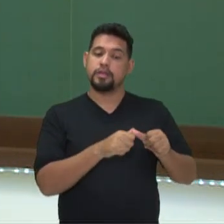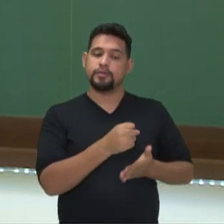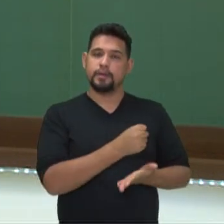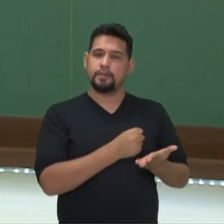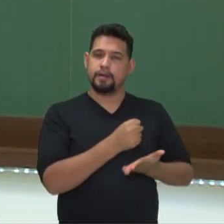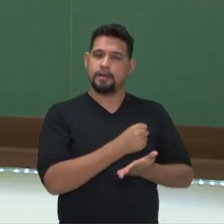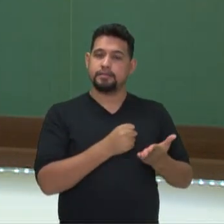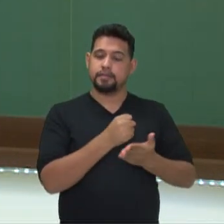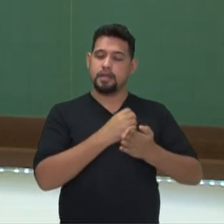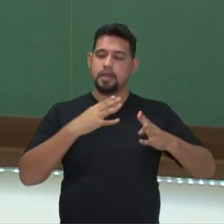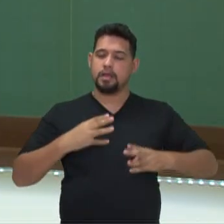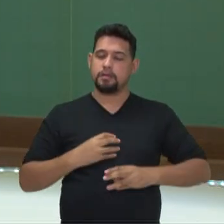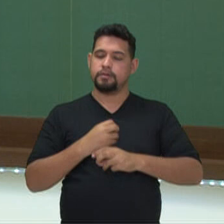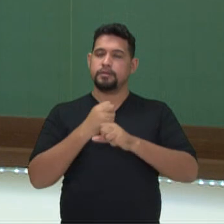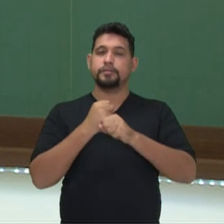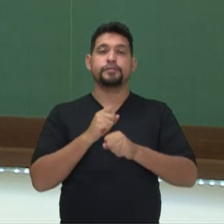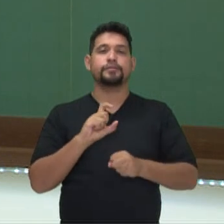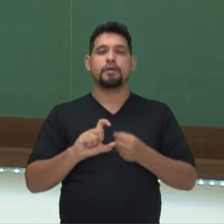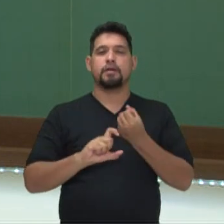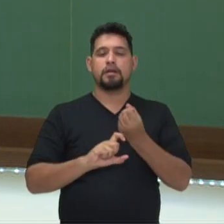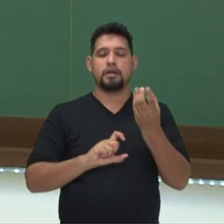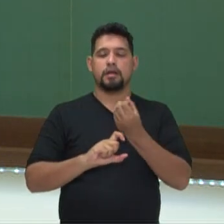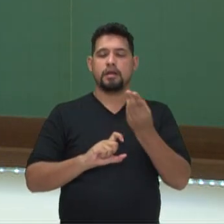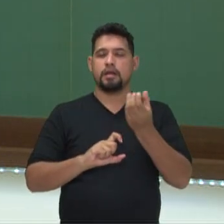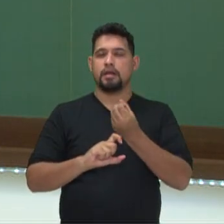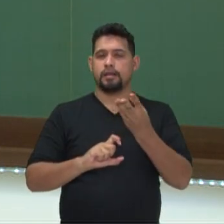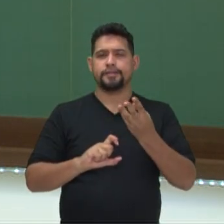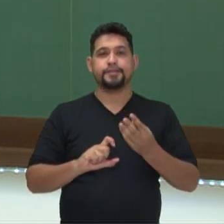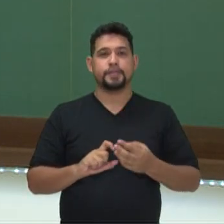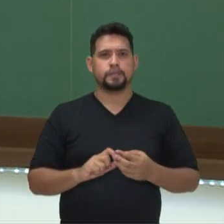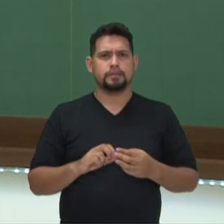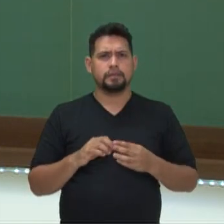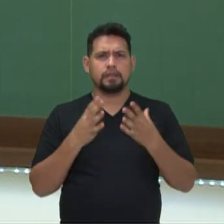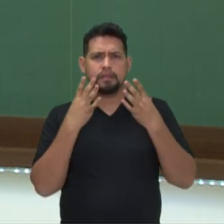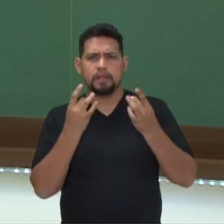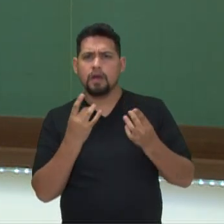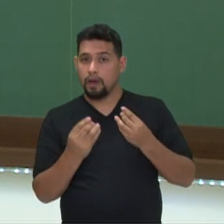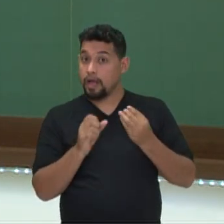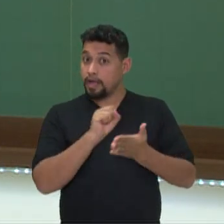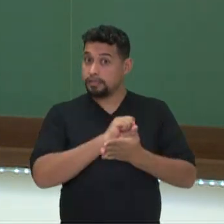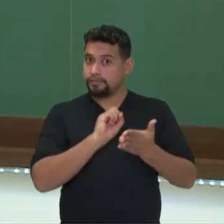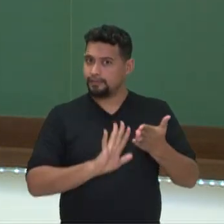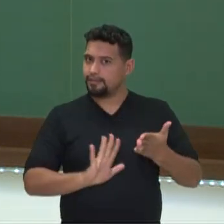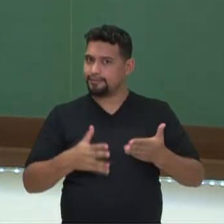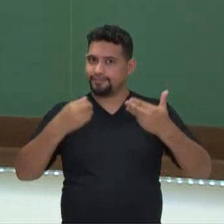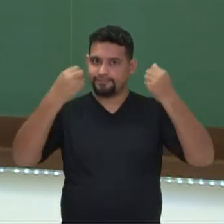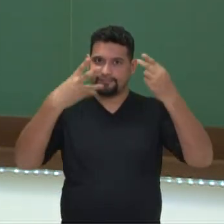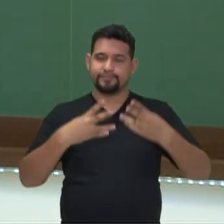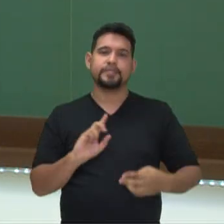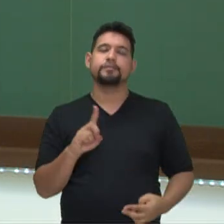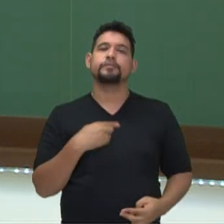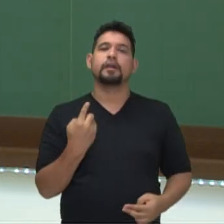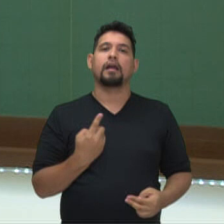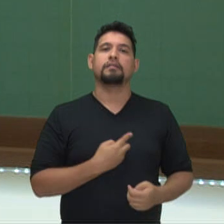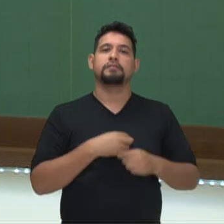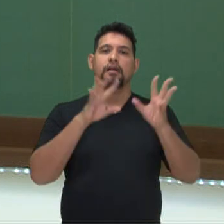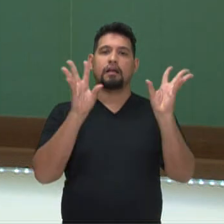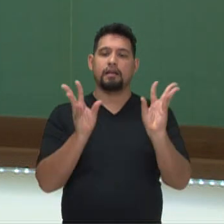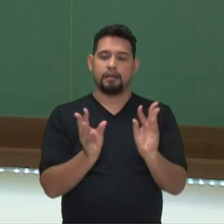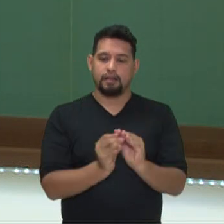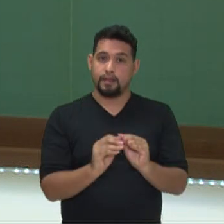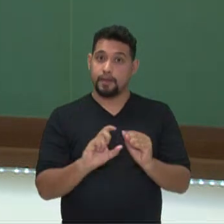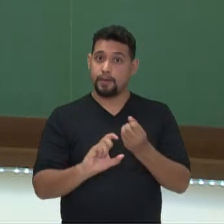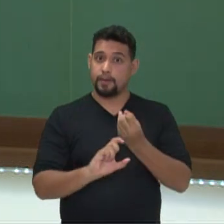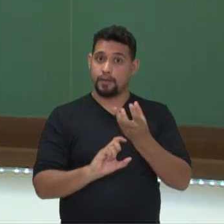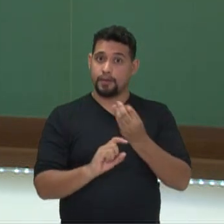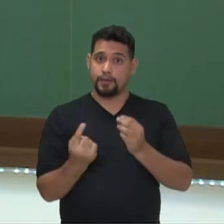base e multiplico os expoentes. Pessoal, como o exercício falou, para a gente reduzir a uma única